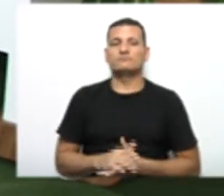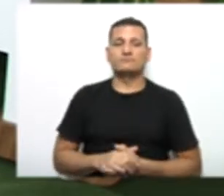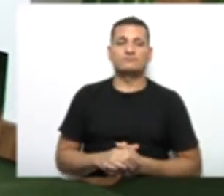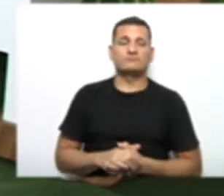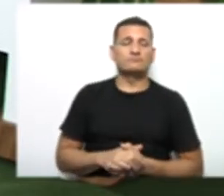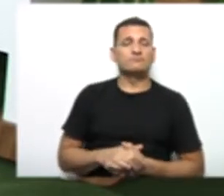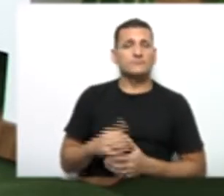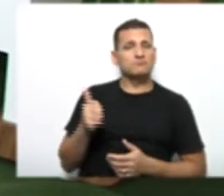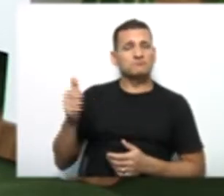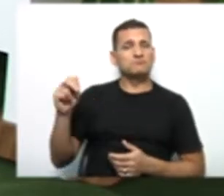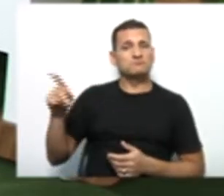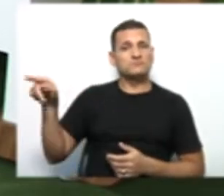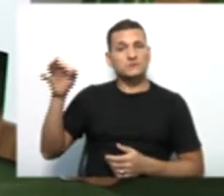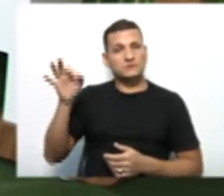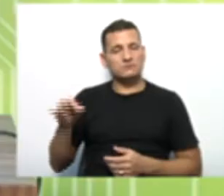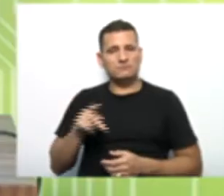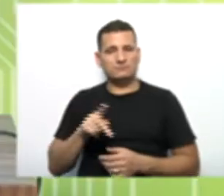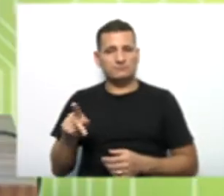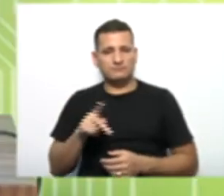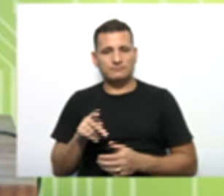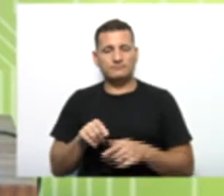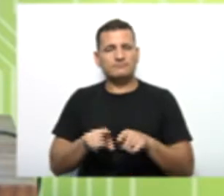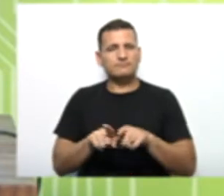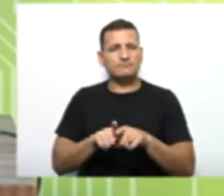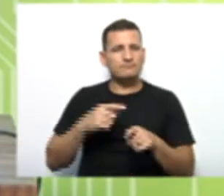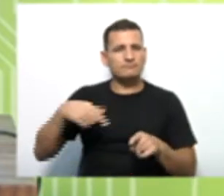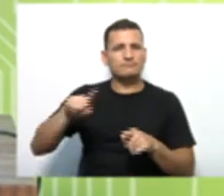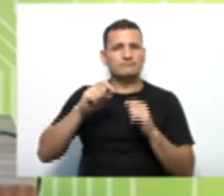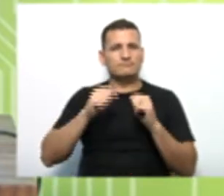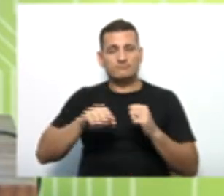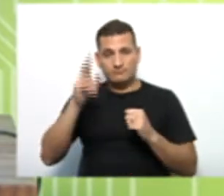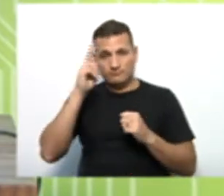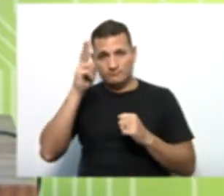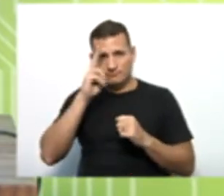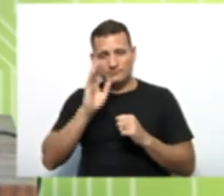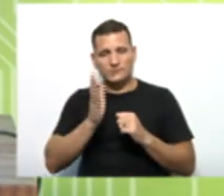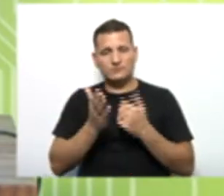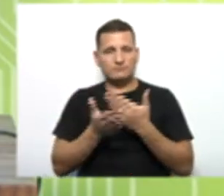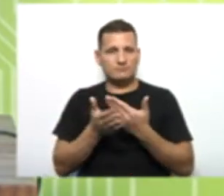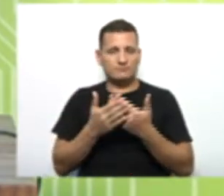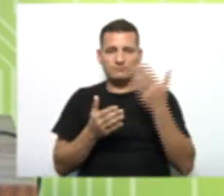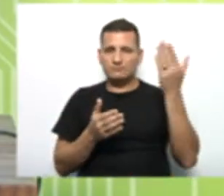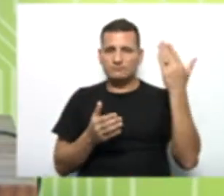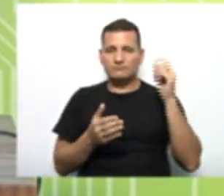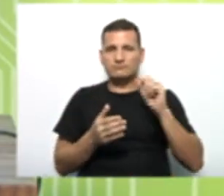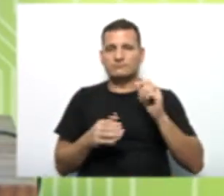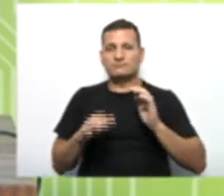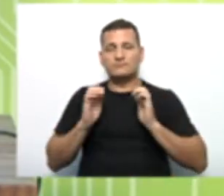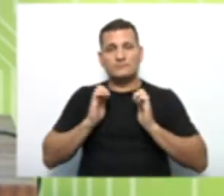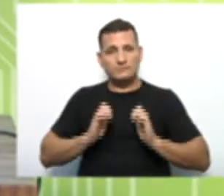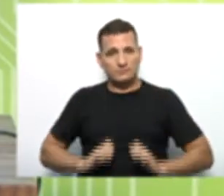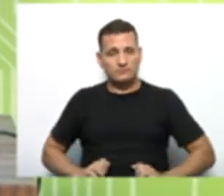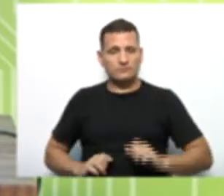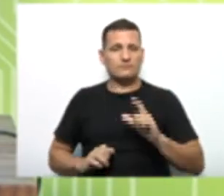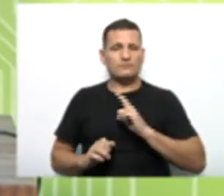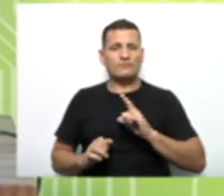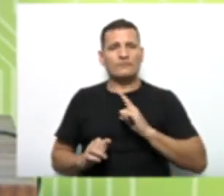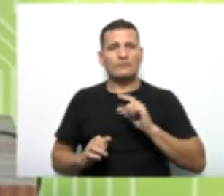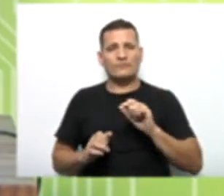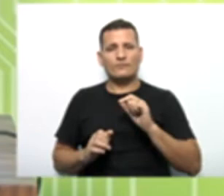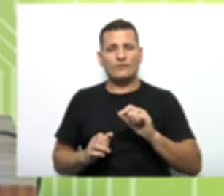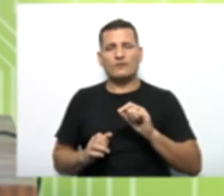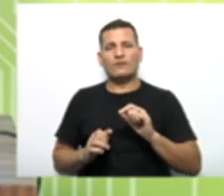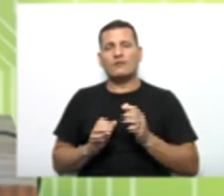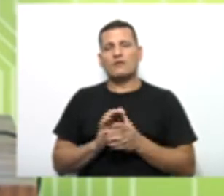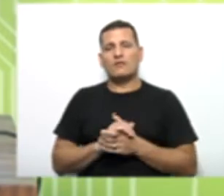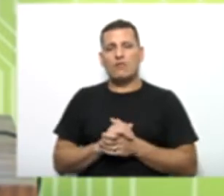essa observação, até porque nós podemos lembrar que nós vimos nas nossas aulas que a ética permeia totalmente,